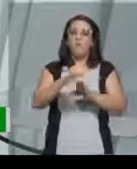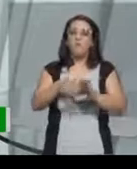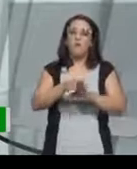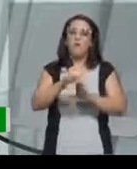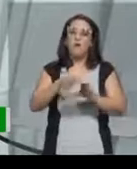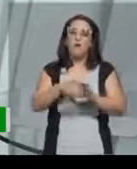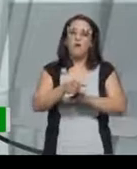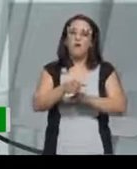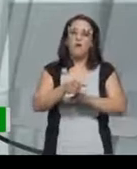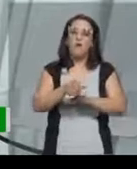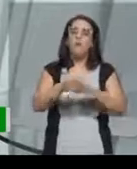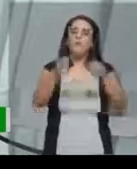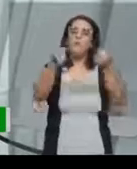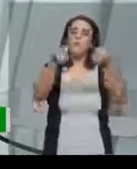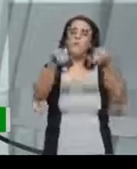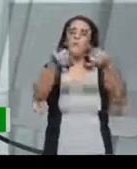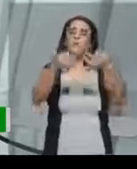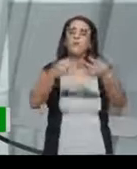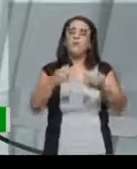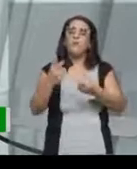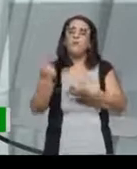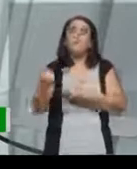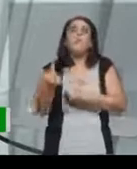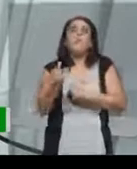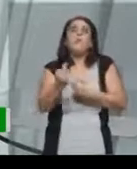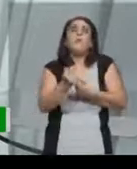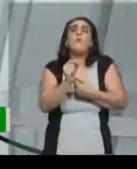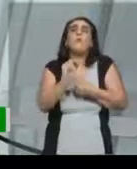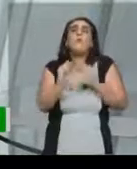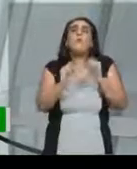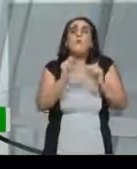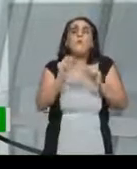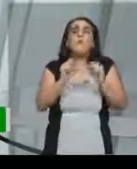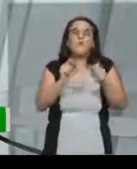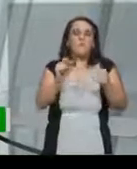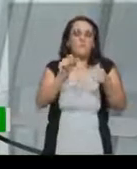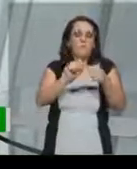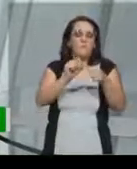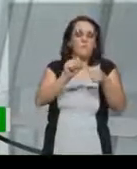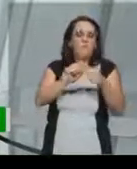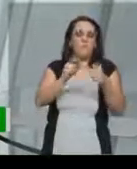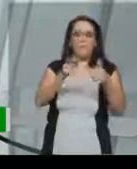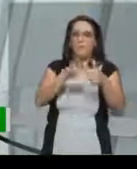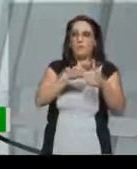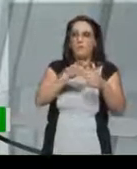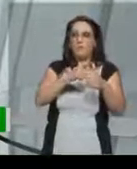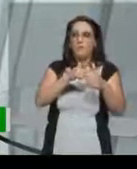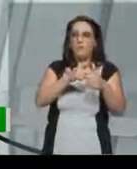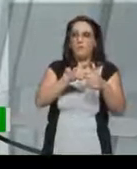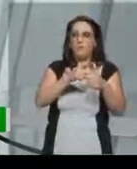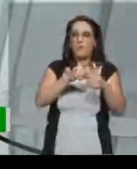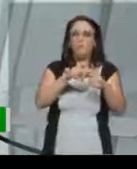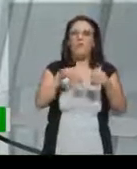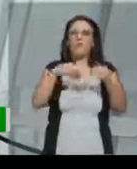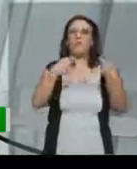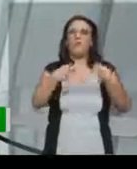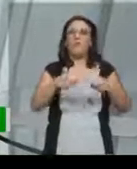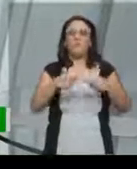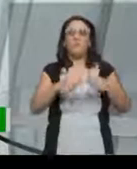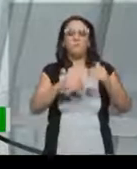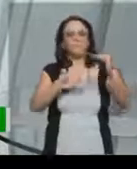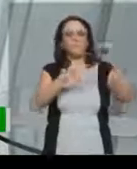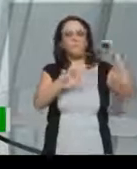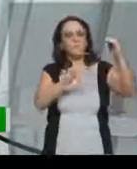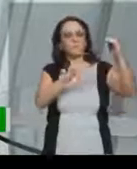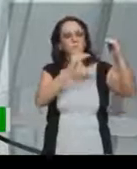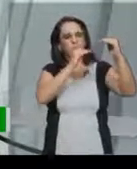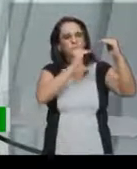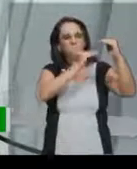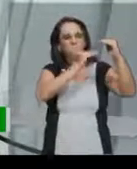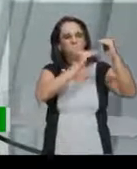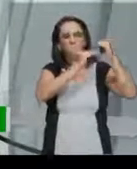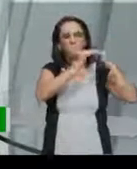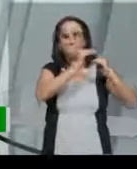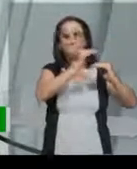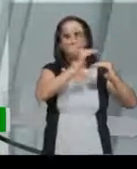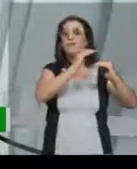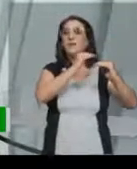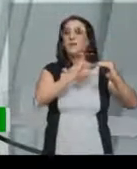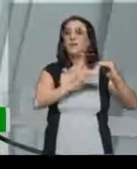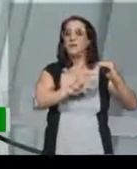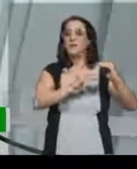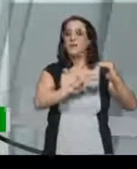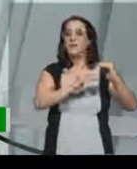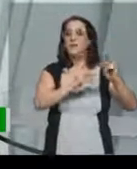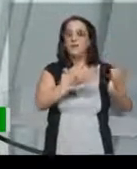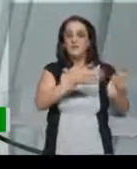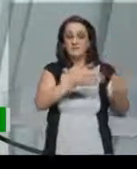no obter o seu e-mail, agora você pega o seu e-mail e cola lá, e aí você vai entrar no Google, tá vendo?